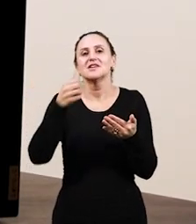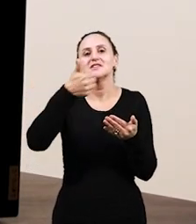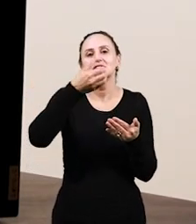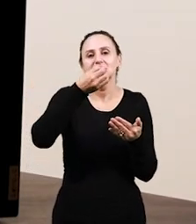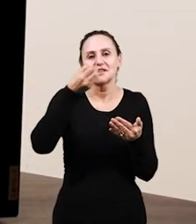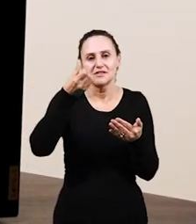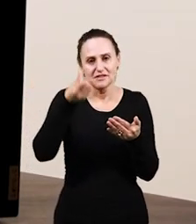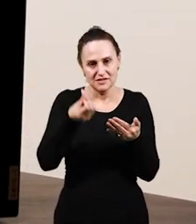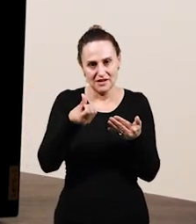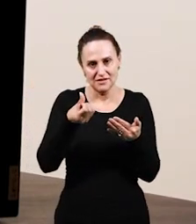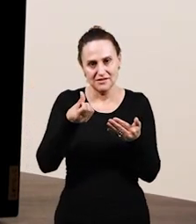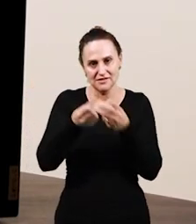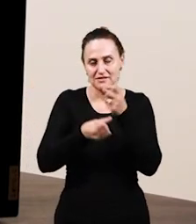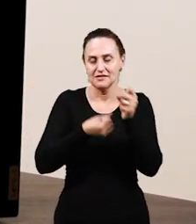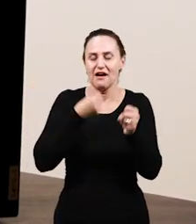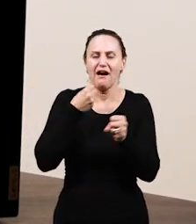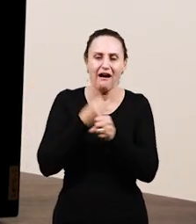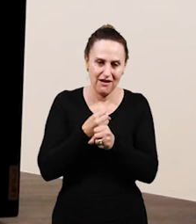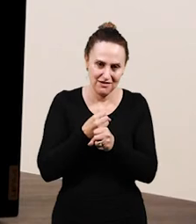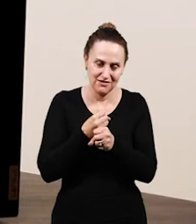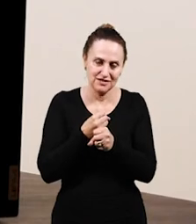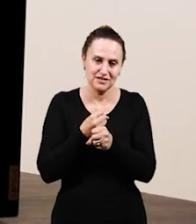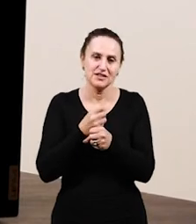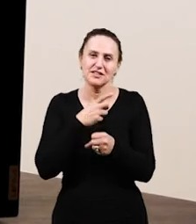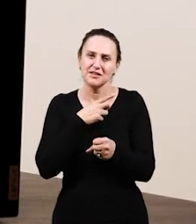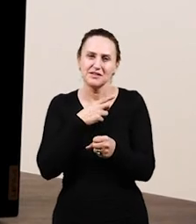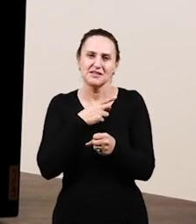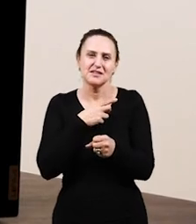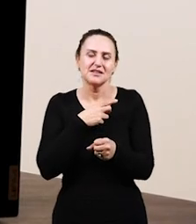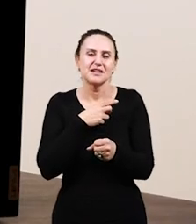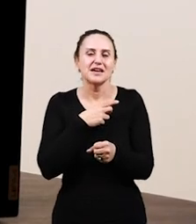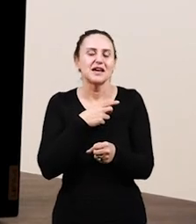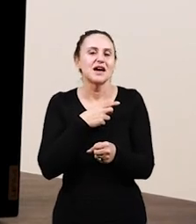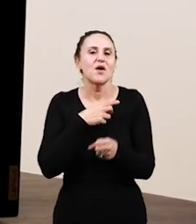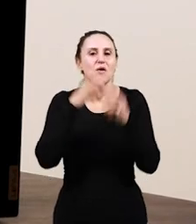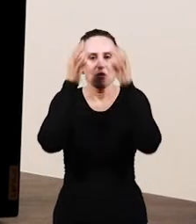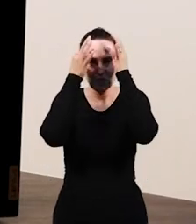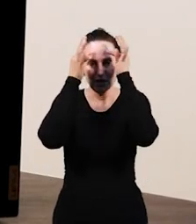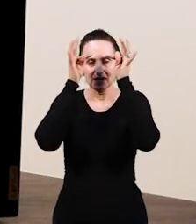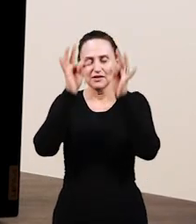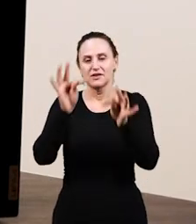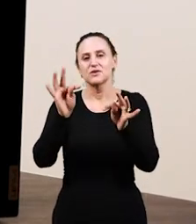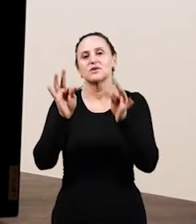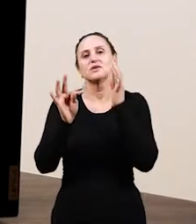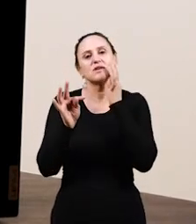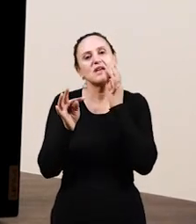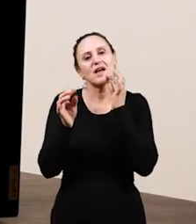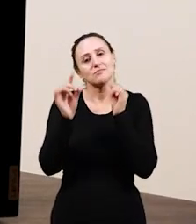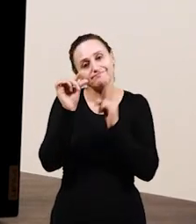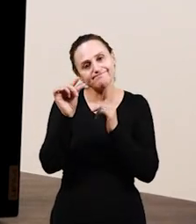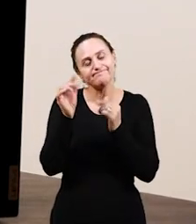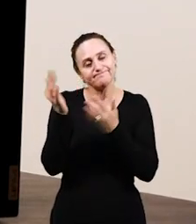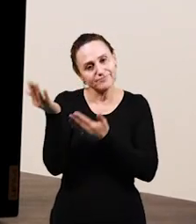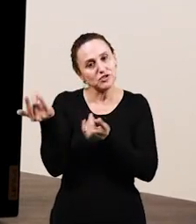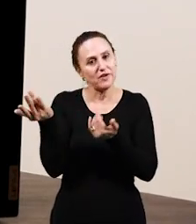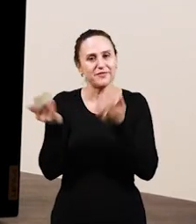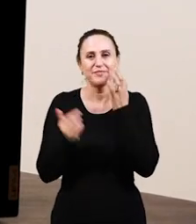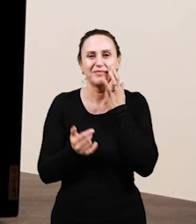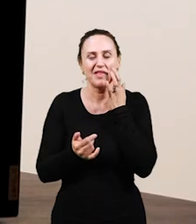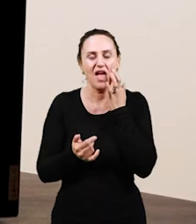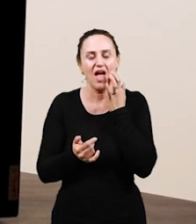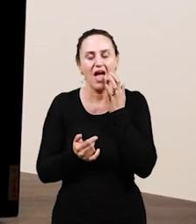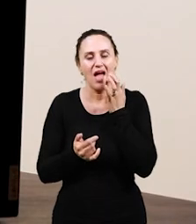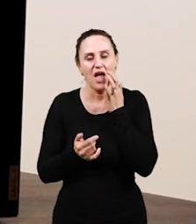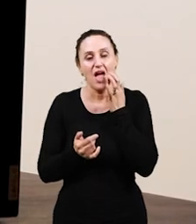106 anos só então é um período de tempo eu curto se a gente for pensar em ciência é importante